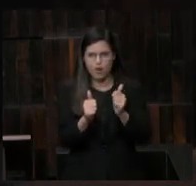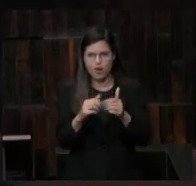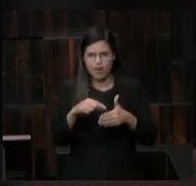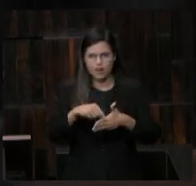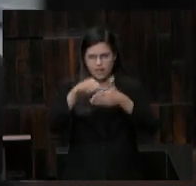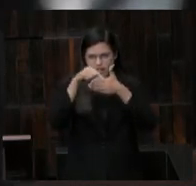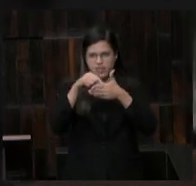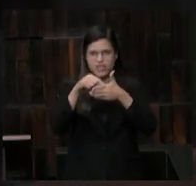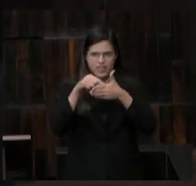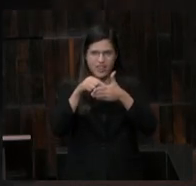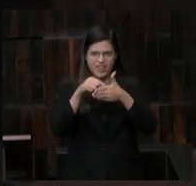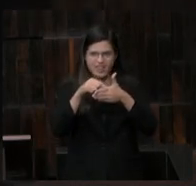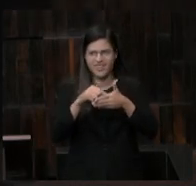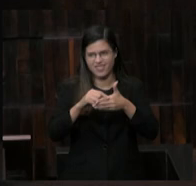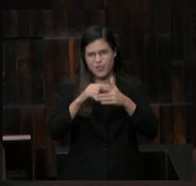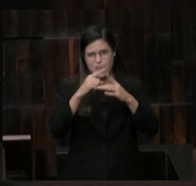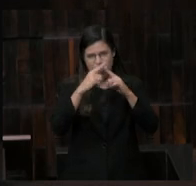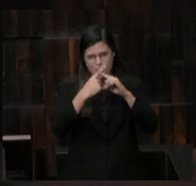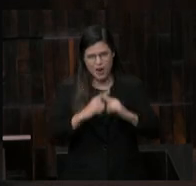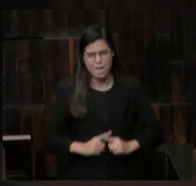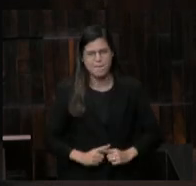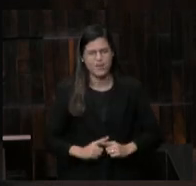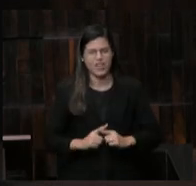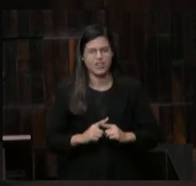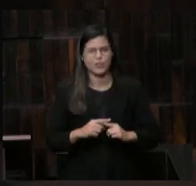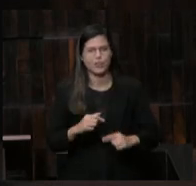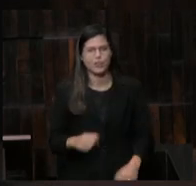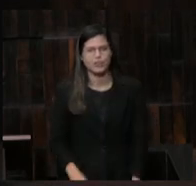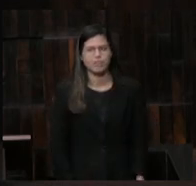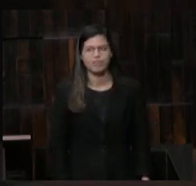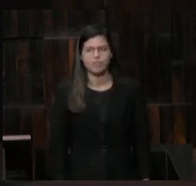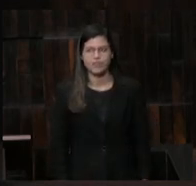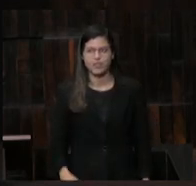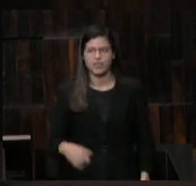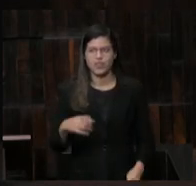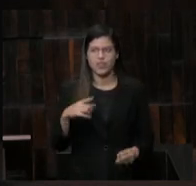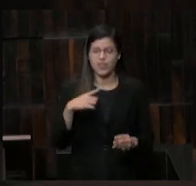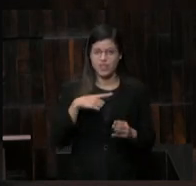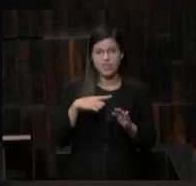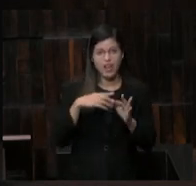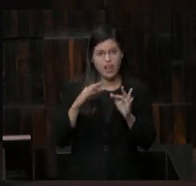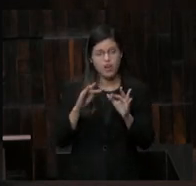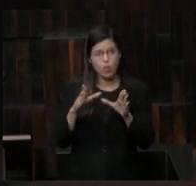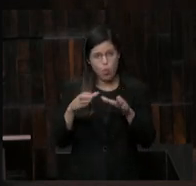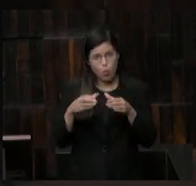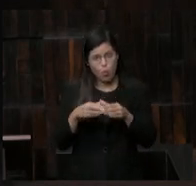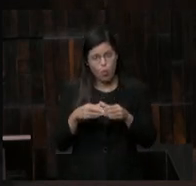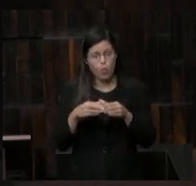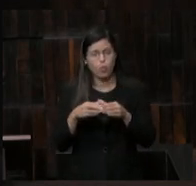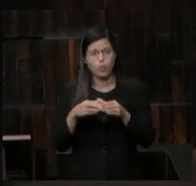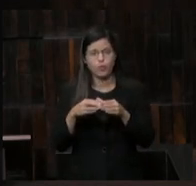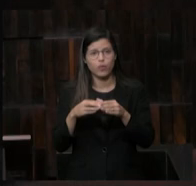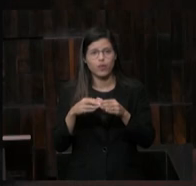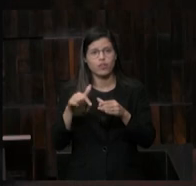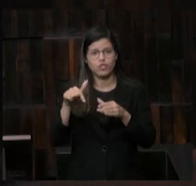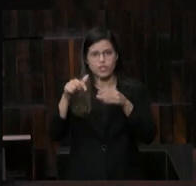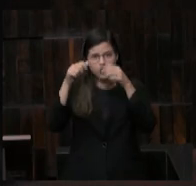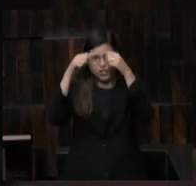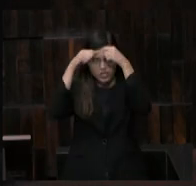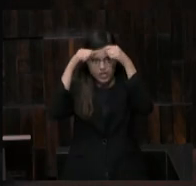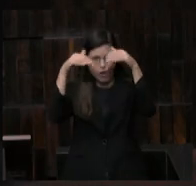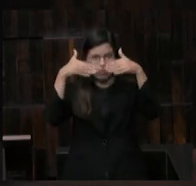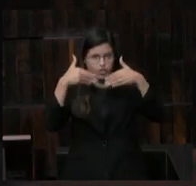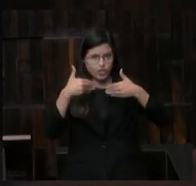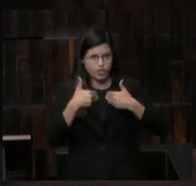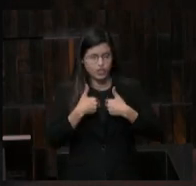Então, isso aí. E uma torcida de autistas alvinegros. Ou seja, os estádios ainda não